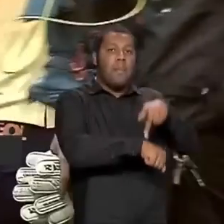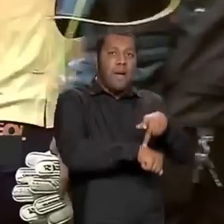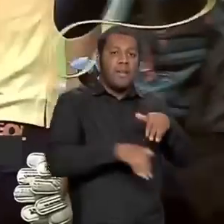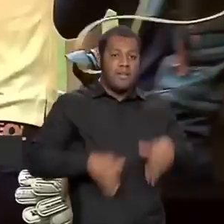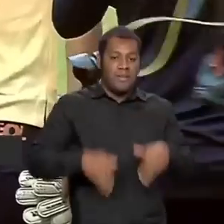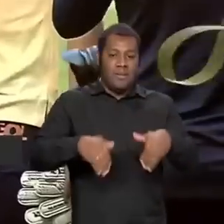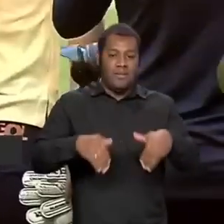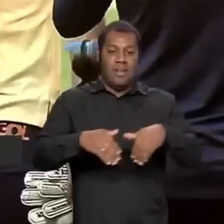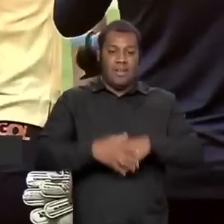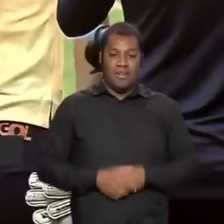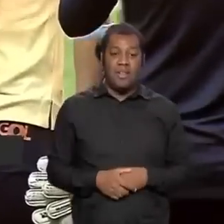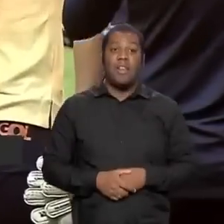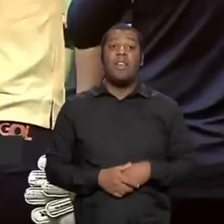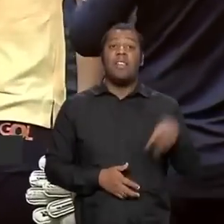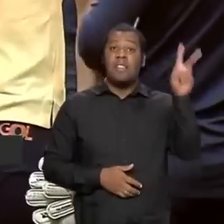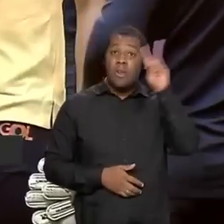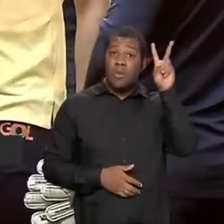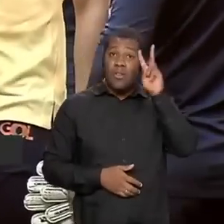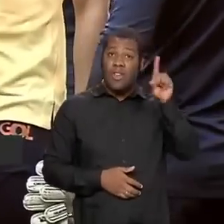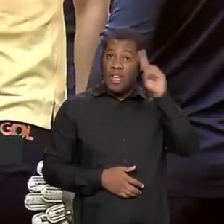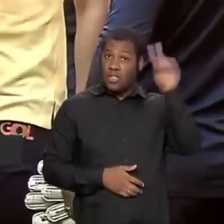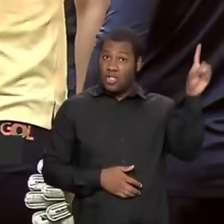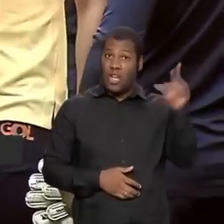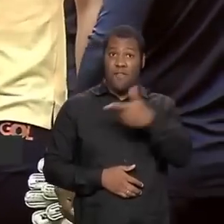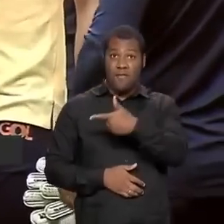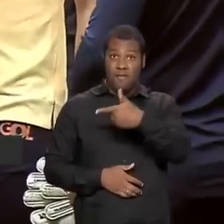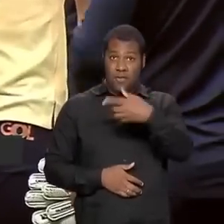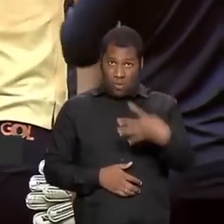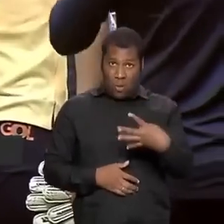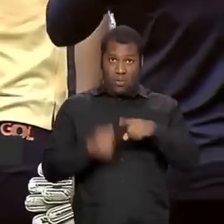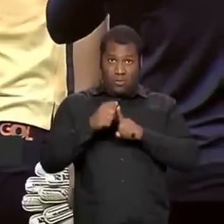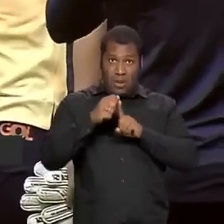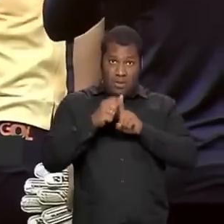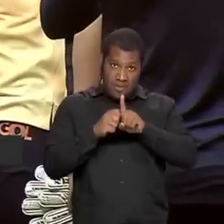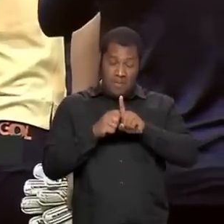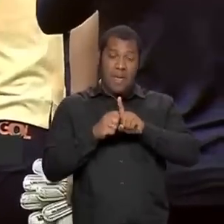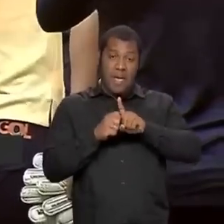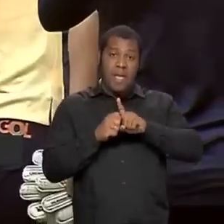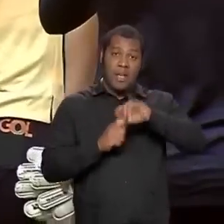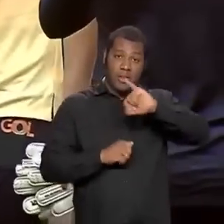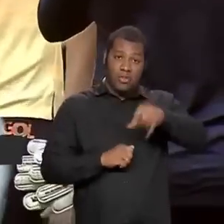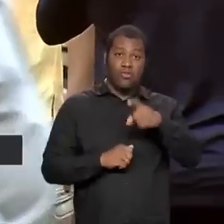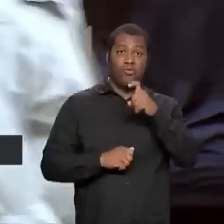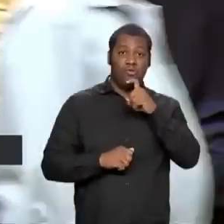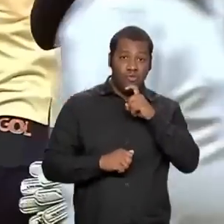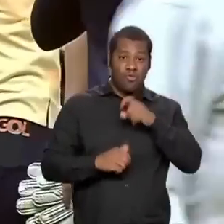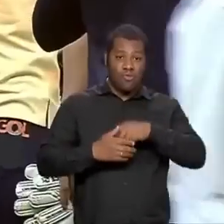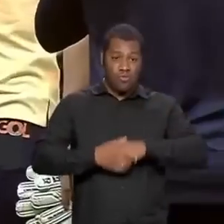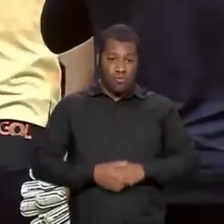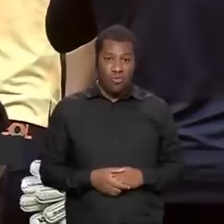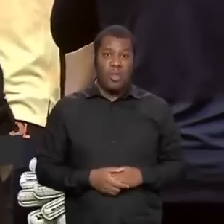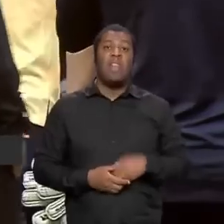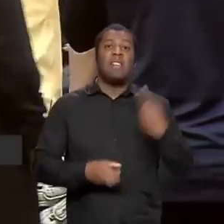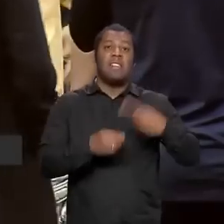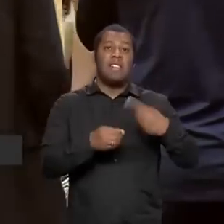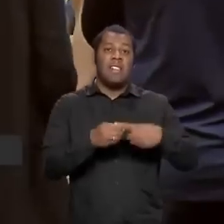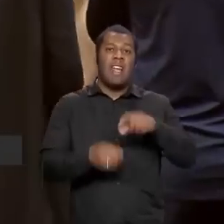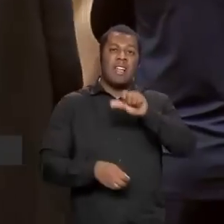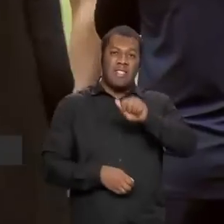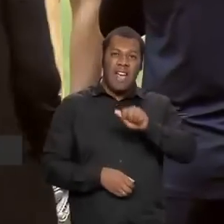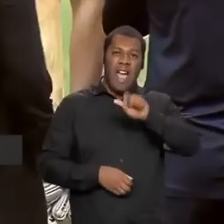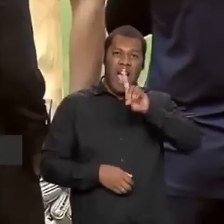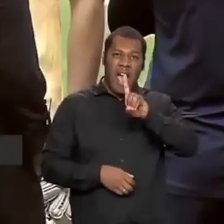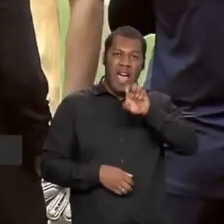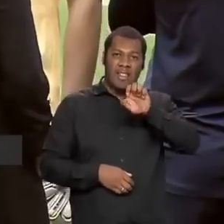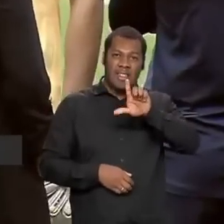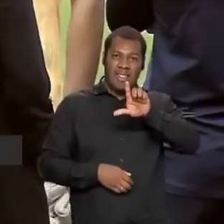será em uma segunda-feira, dia 24 de julho, contra o Panamá, em Adelaide, na cidade de Adelaide.